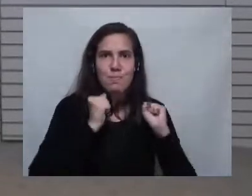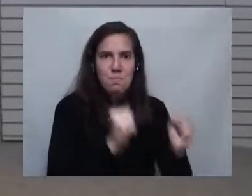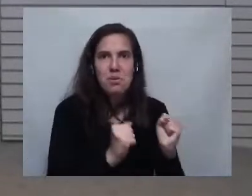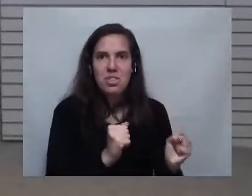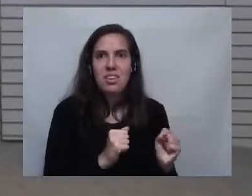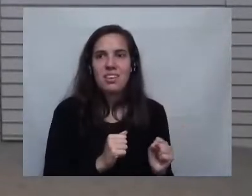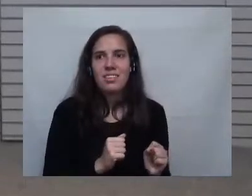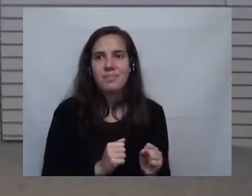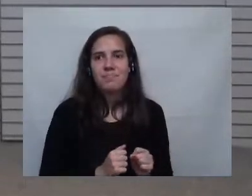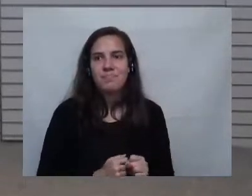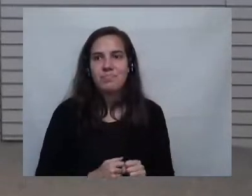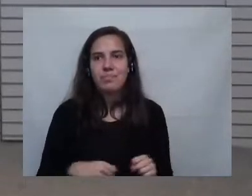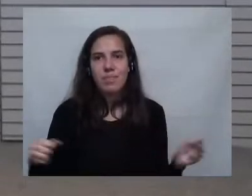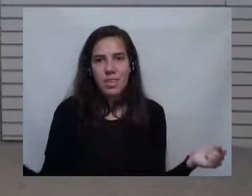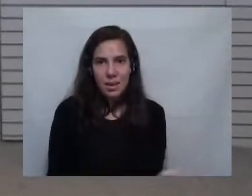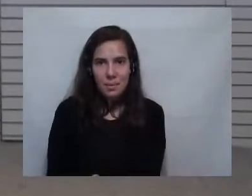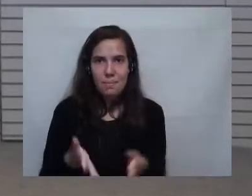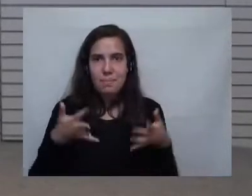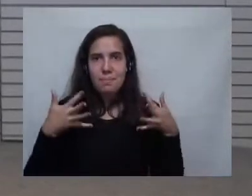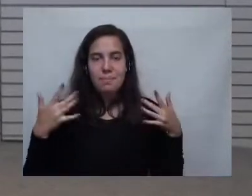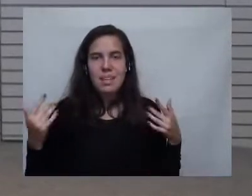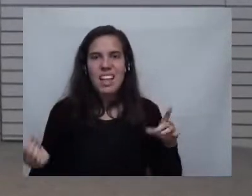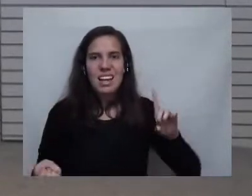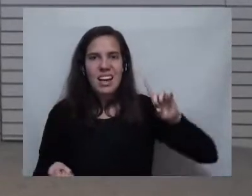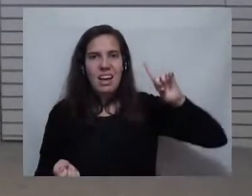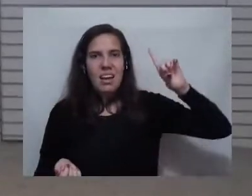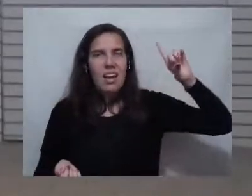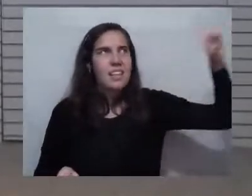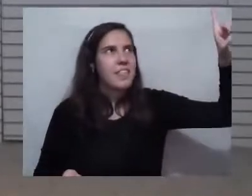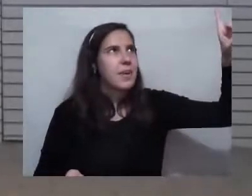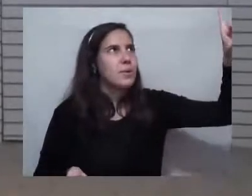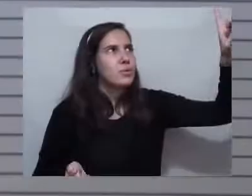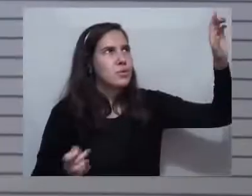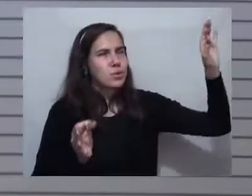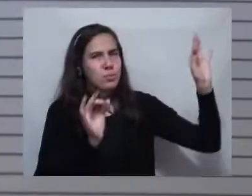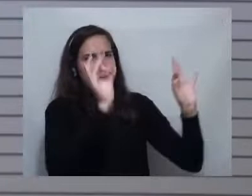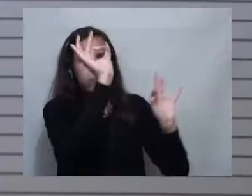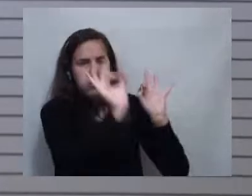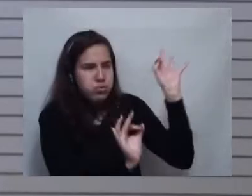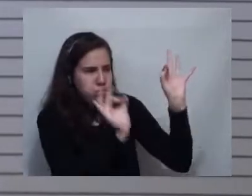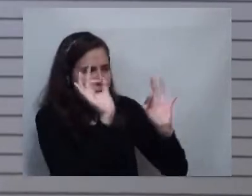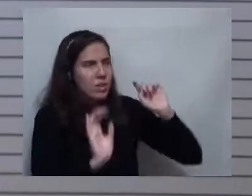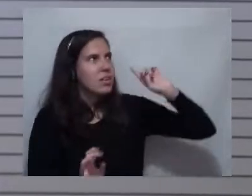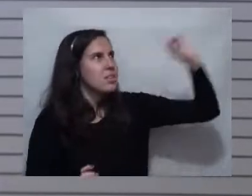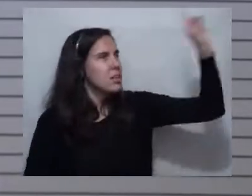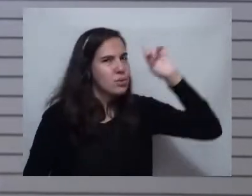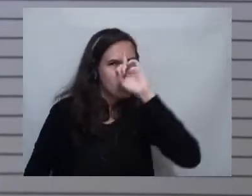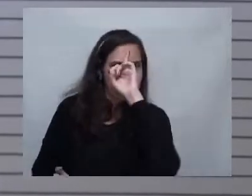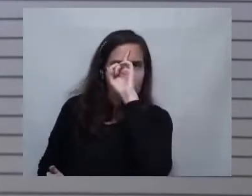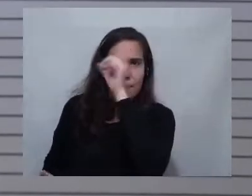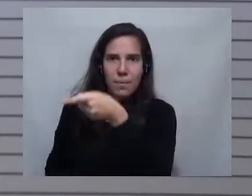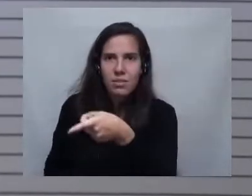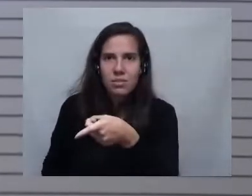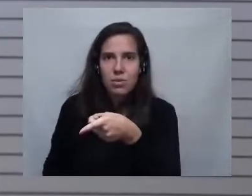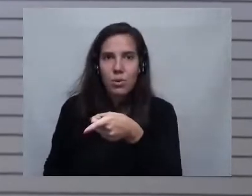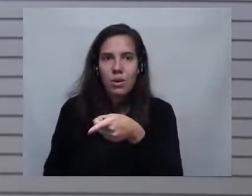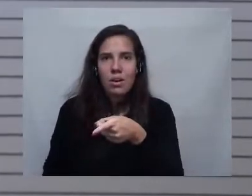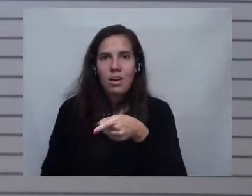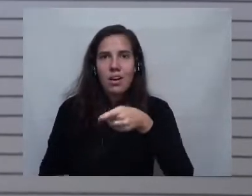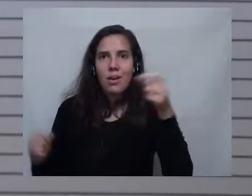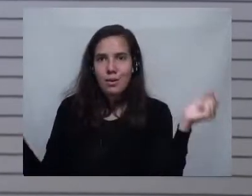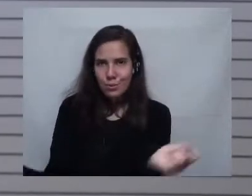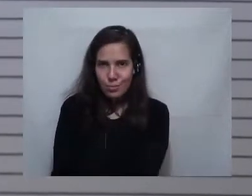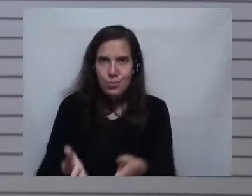um milagre a intervenção de Deus na sua vida de maneira que não é seria natural